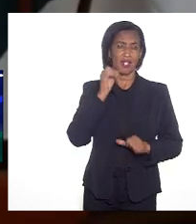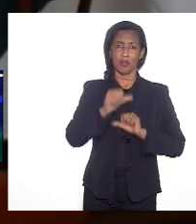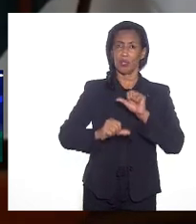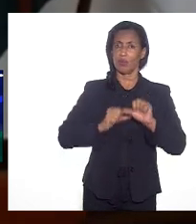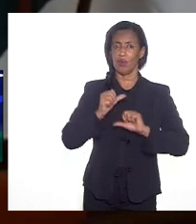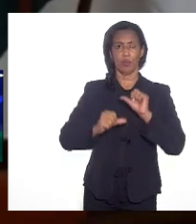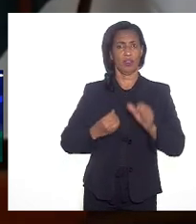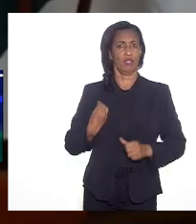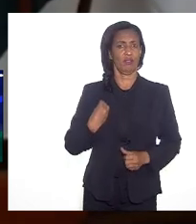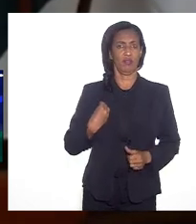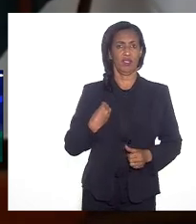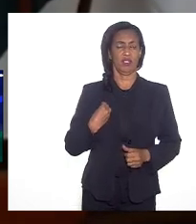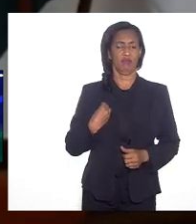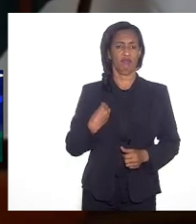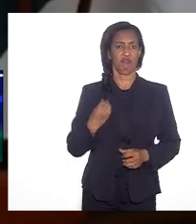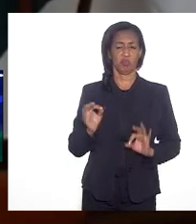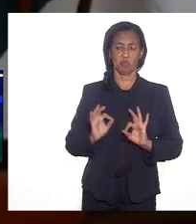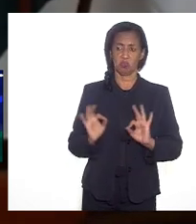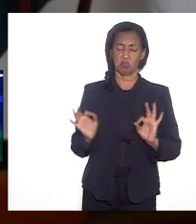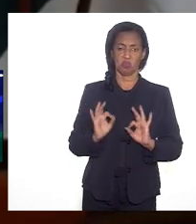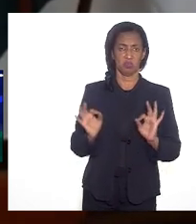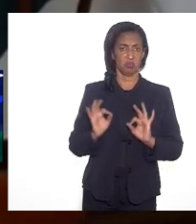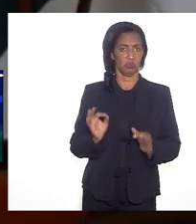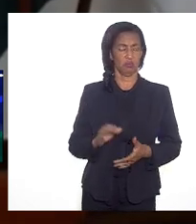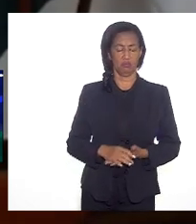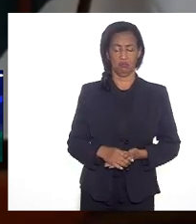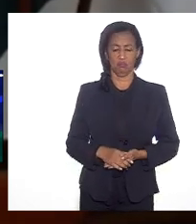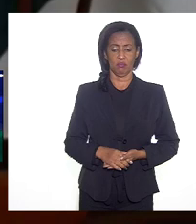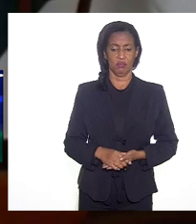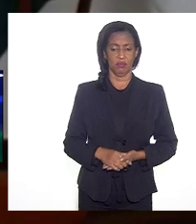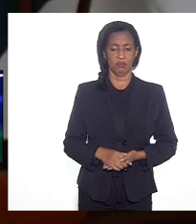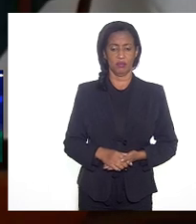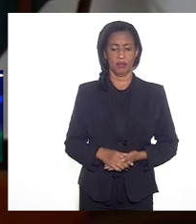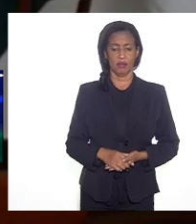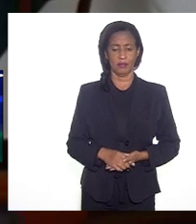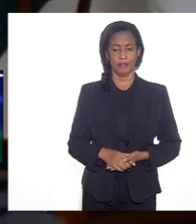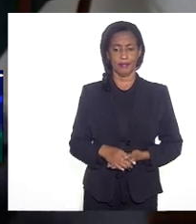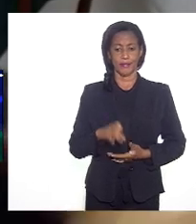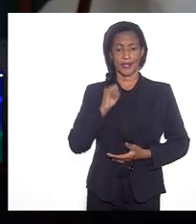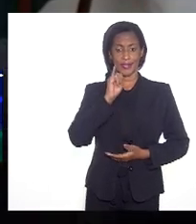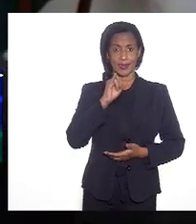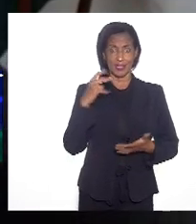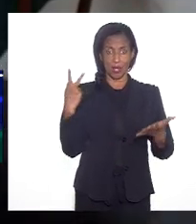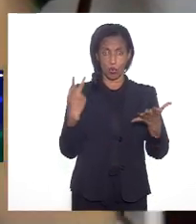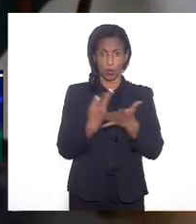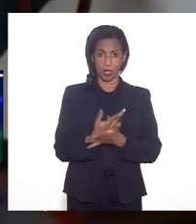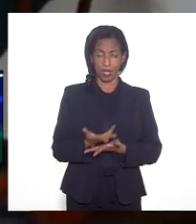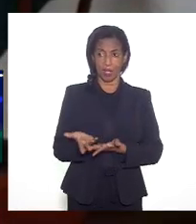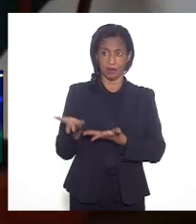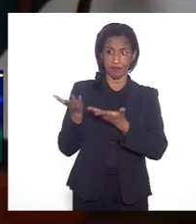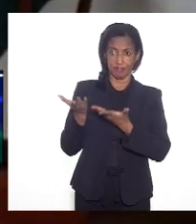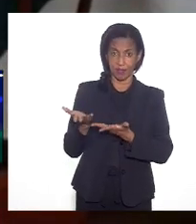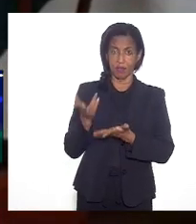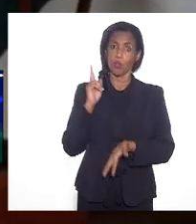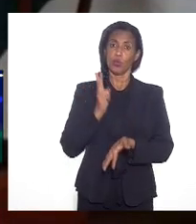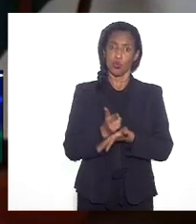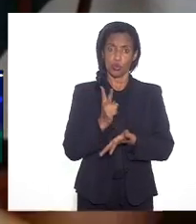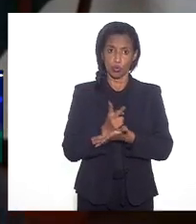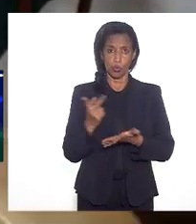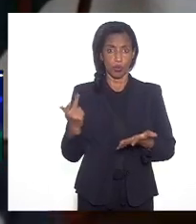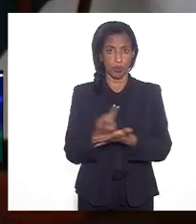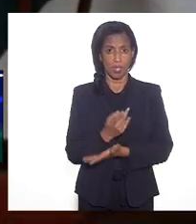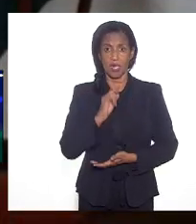ninguém. Não vai mudar a vida de ninguém. Se acontece o que ela diz, vai continuar acontecendo. Se